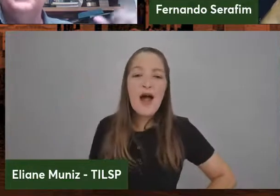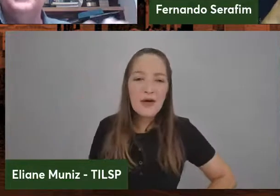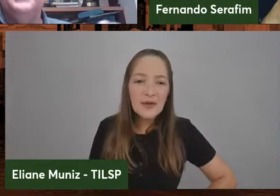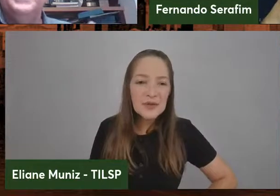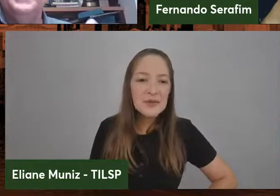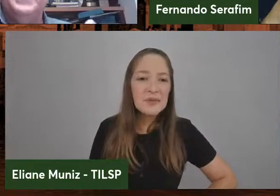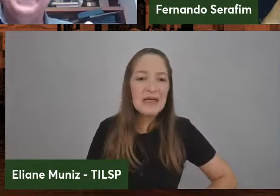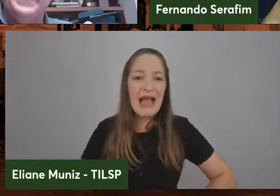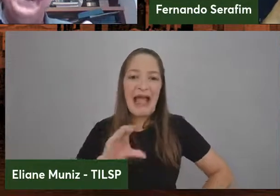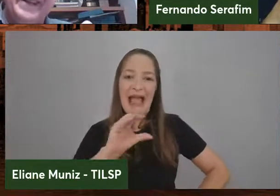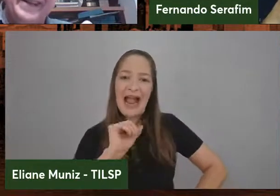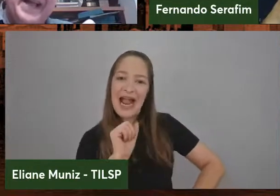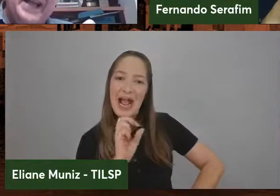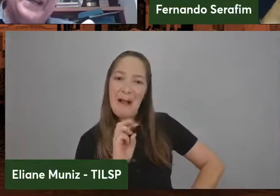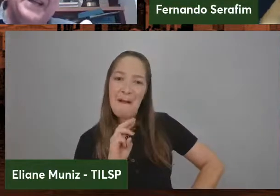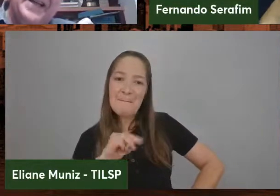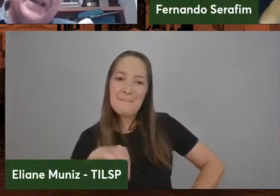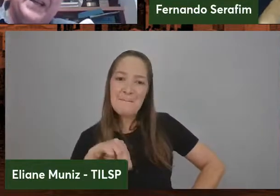cramulhão, né?